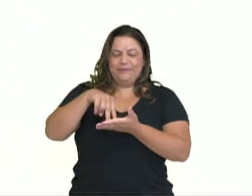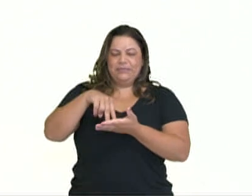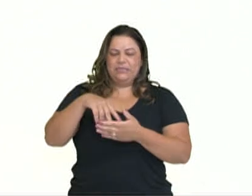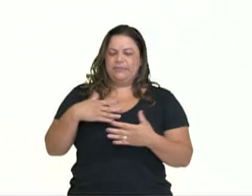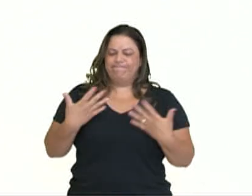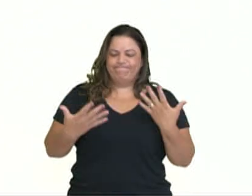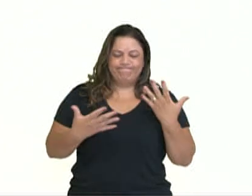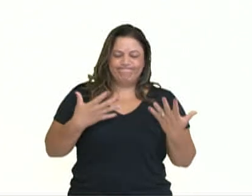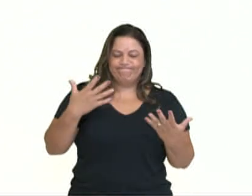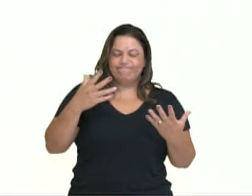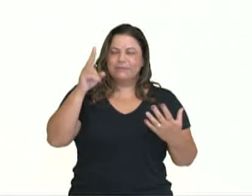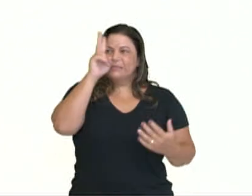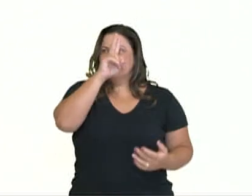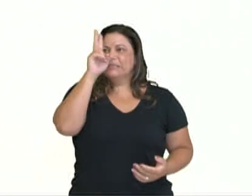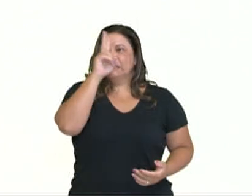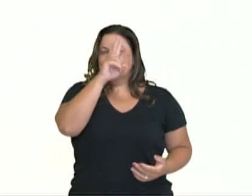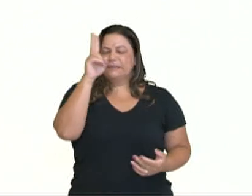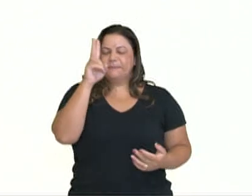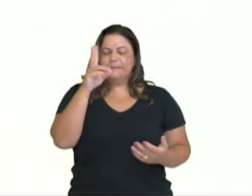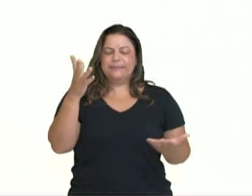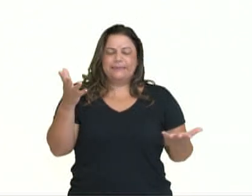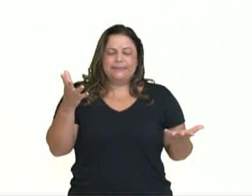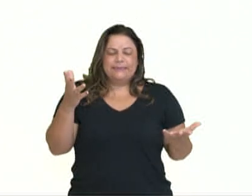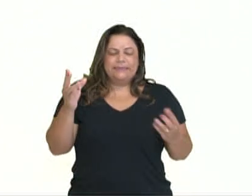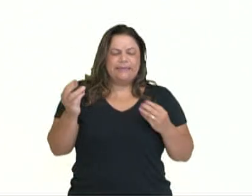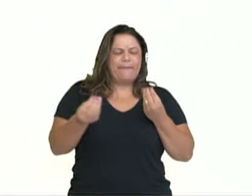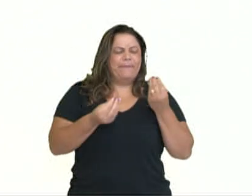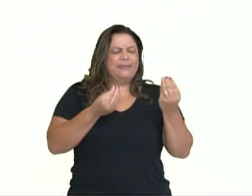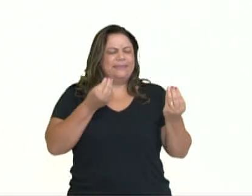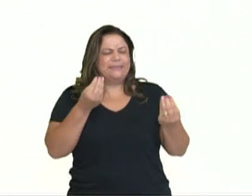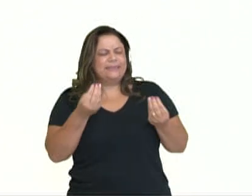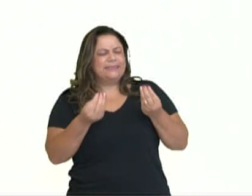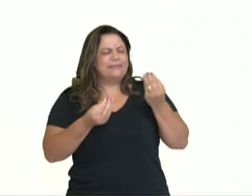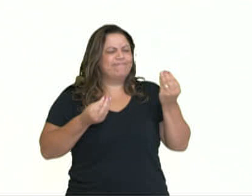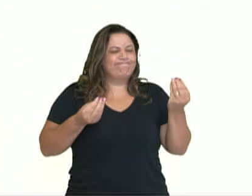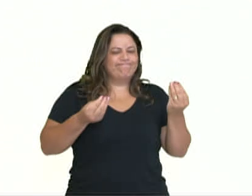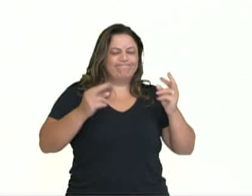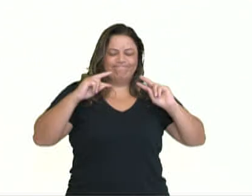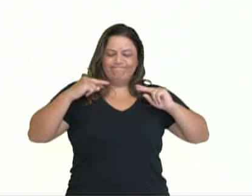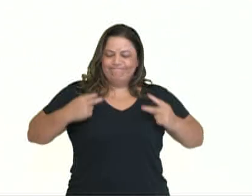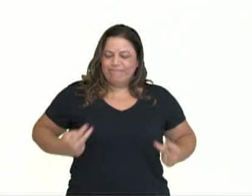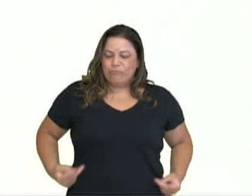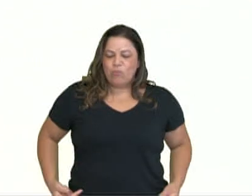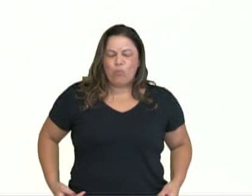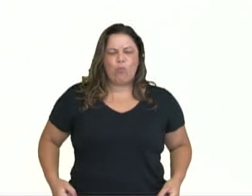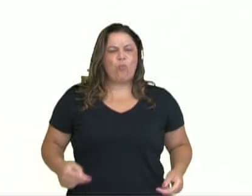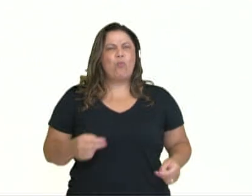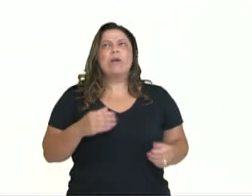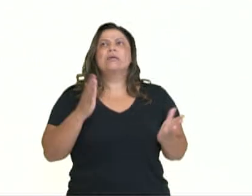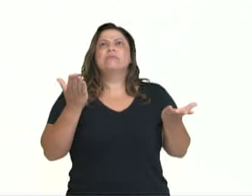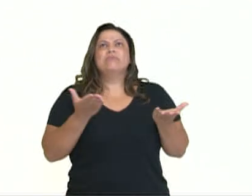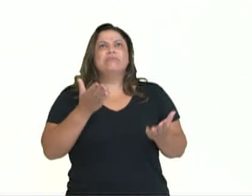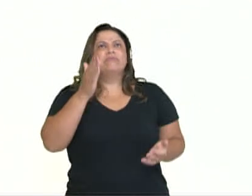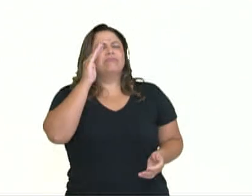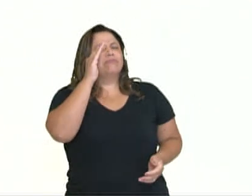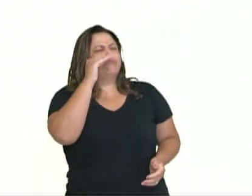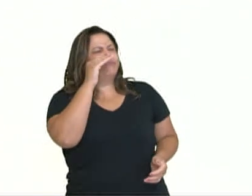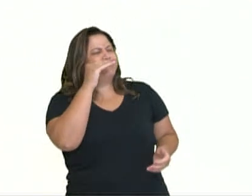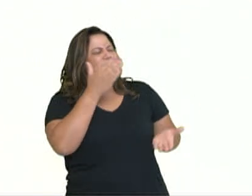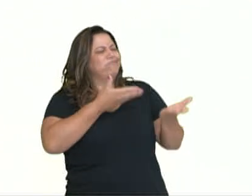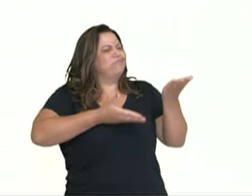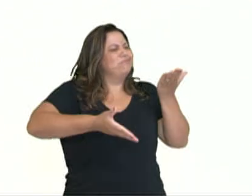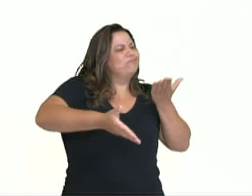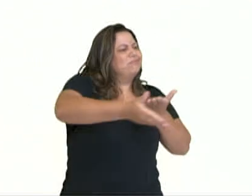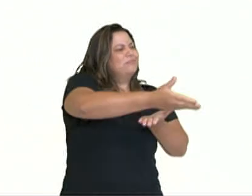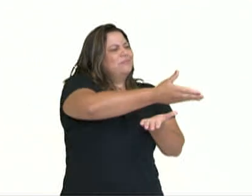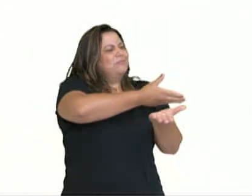sem piedade. Mas os laços, os tais laços humanos, já ameaçavam me envolver.